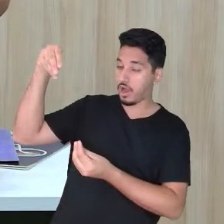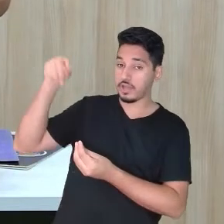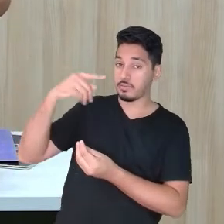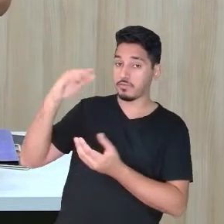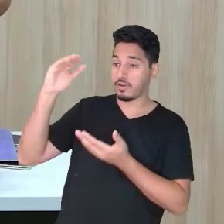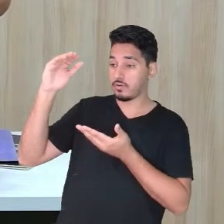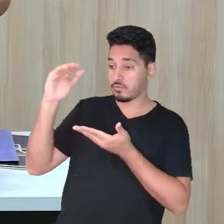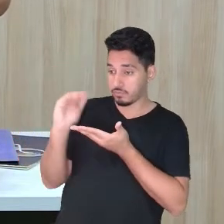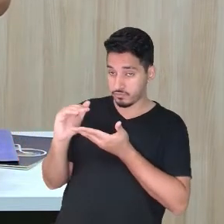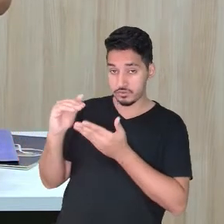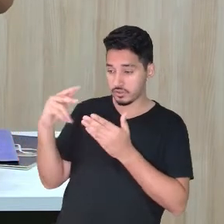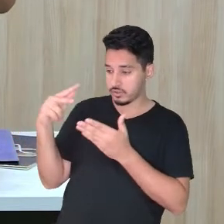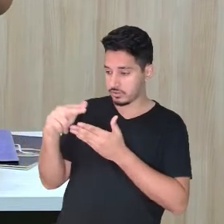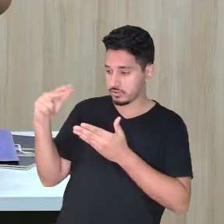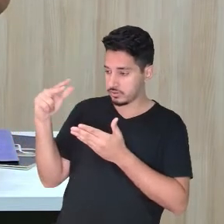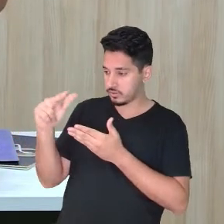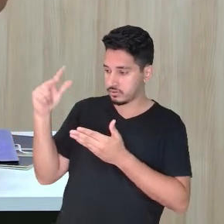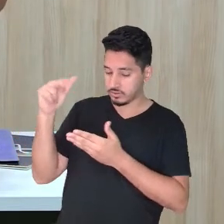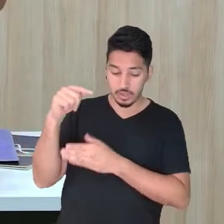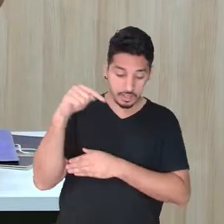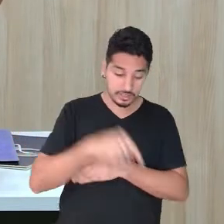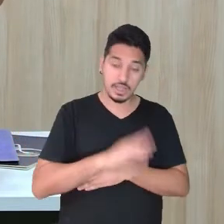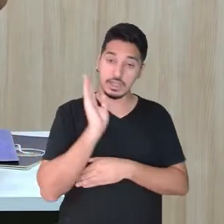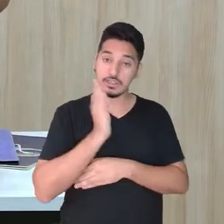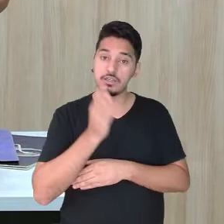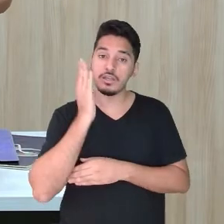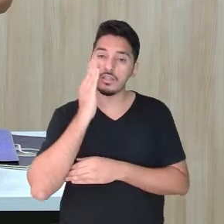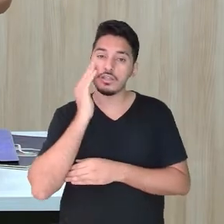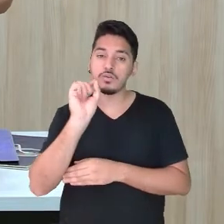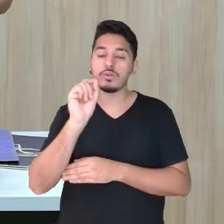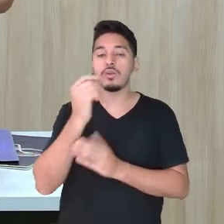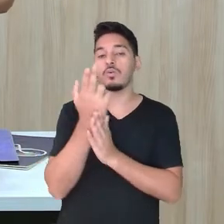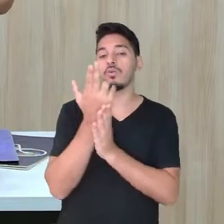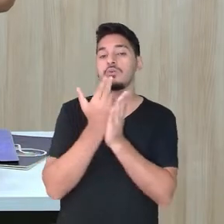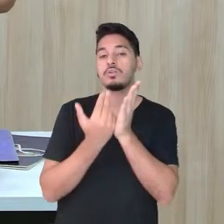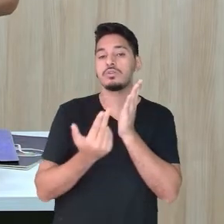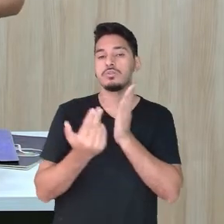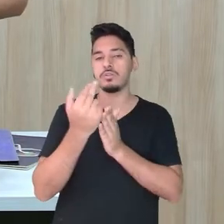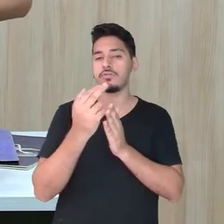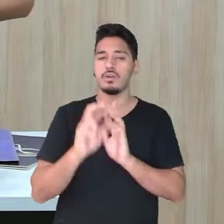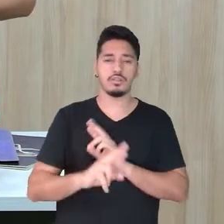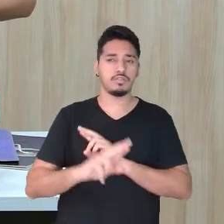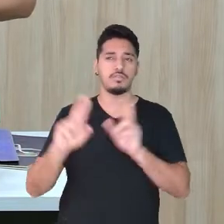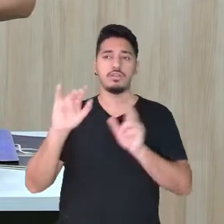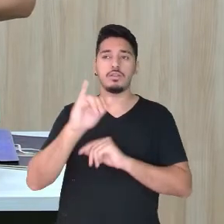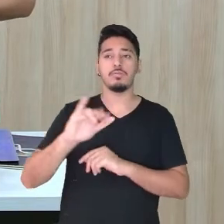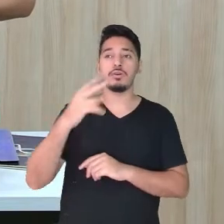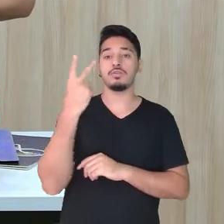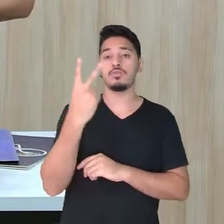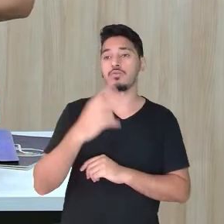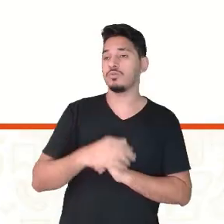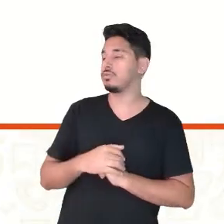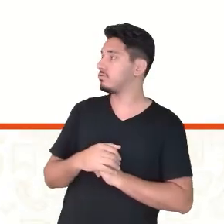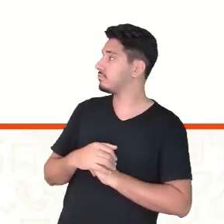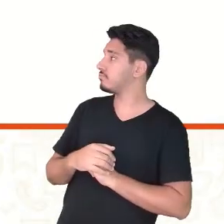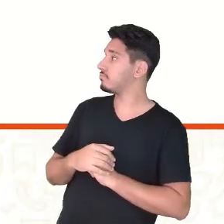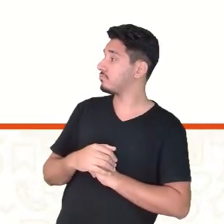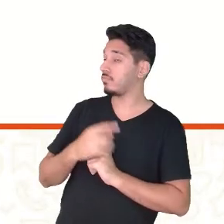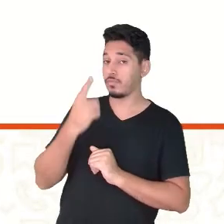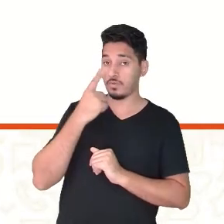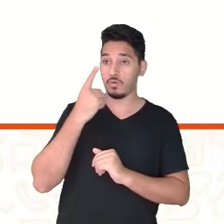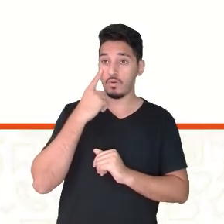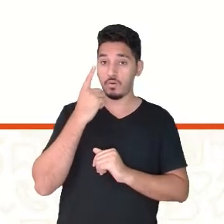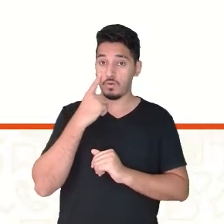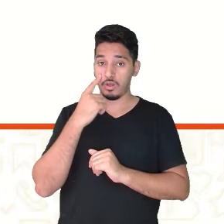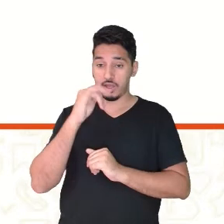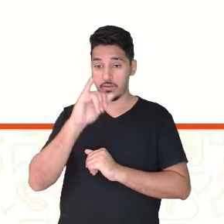reduzido para as partes, mas ela já entendeu o que é o desenho. Diferente da imagem 2. Veja que a imagem 2,